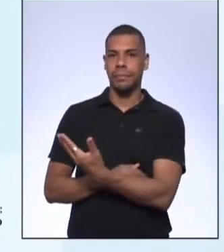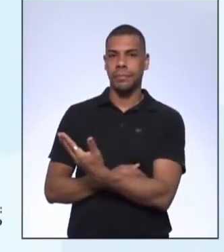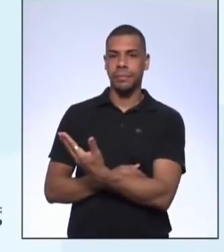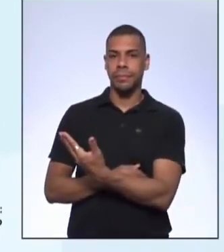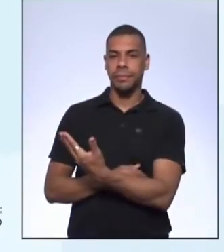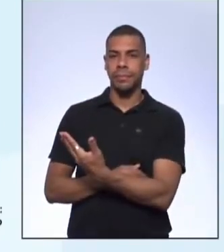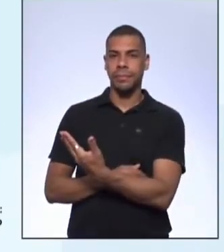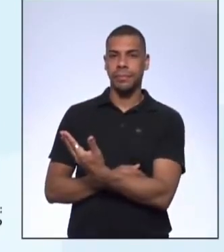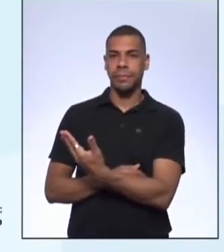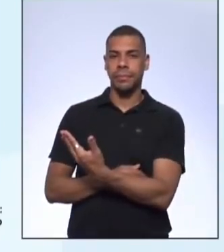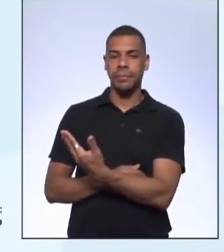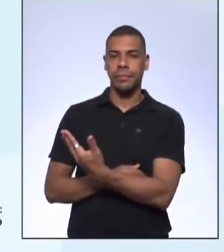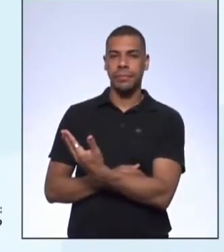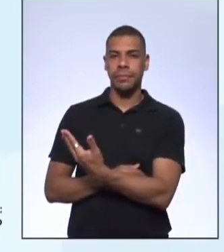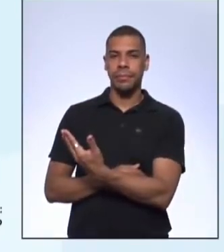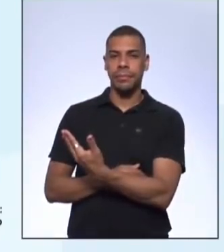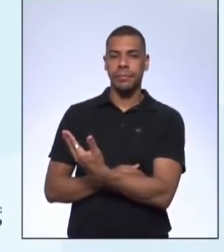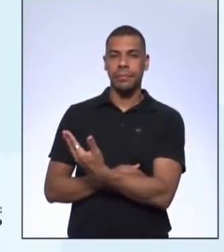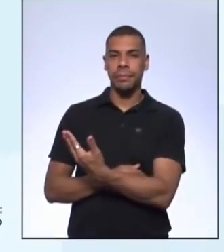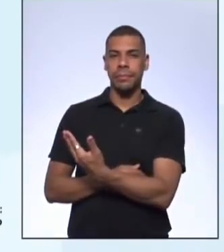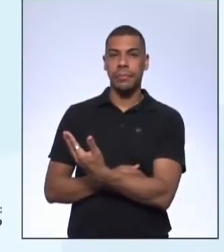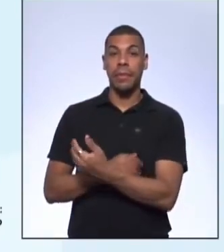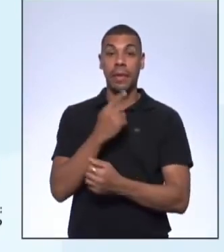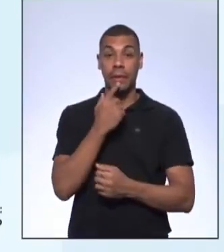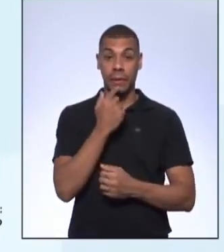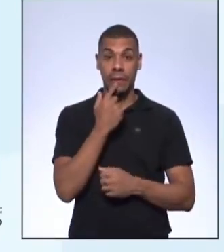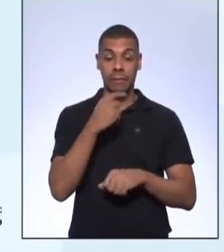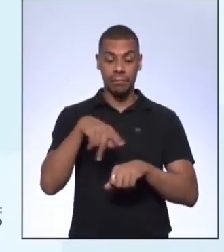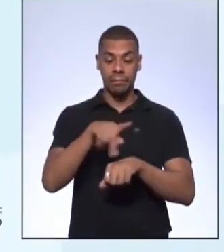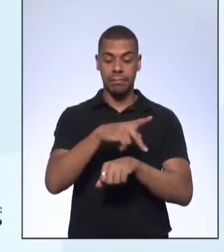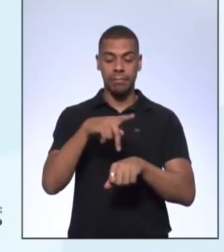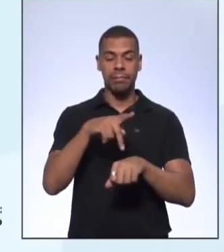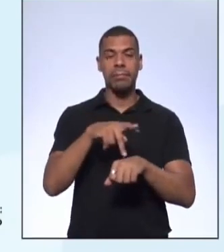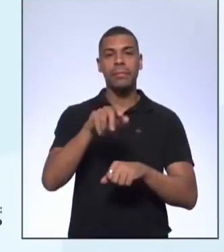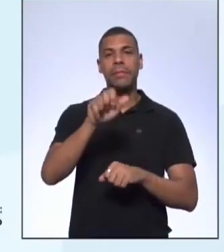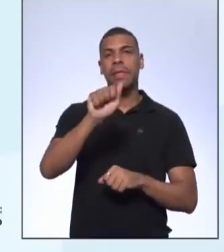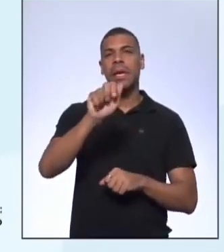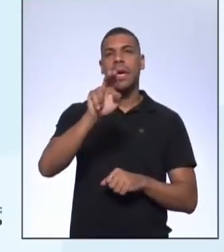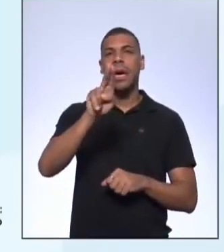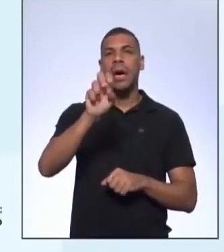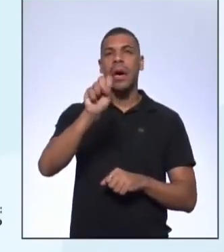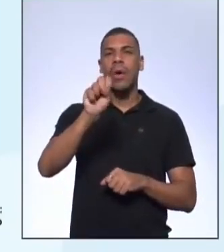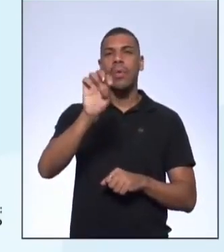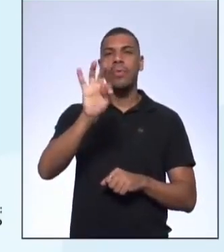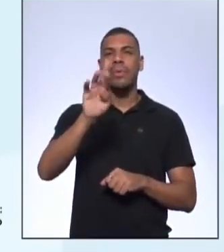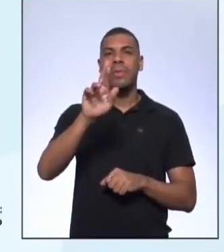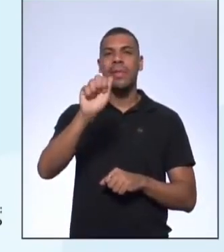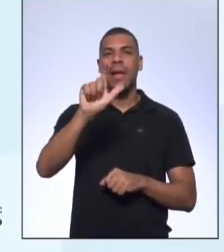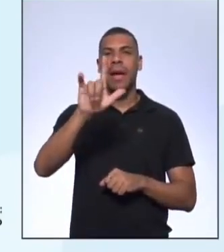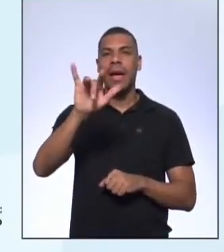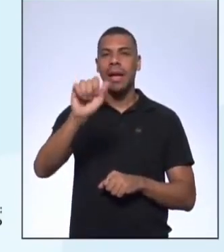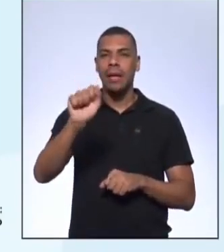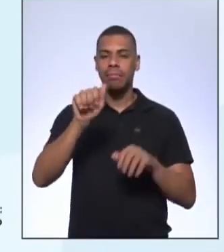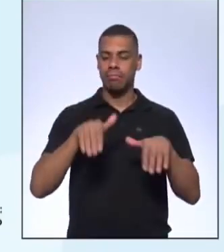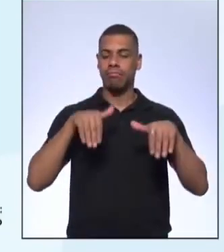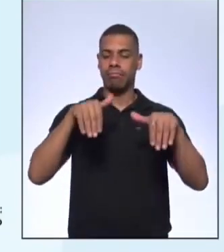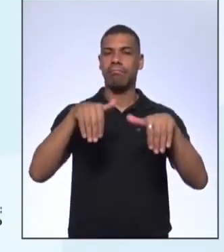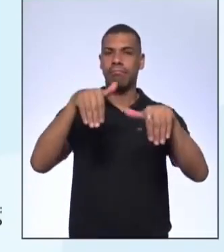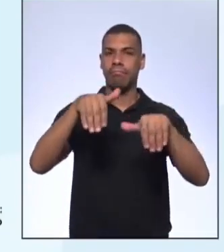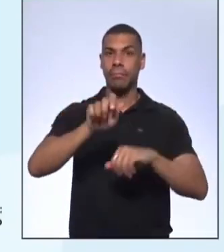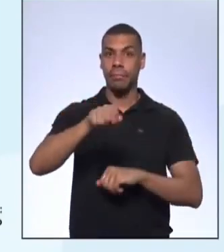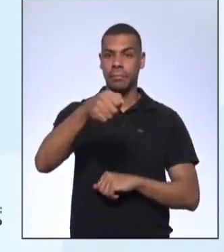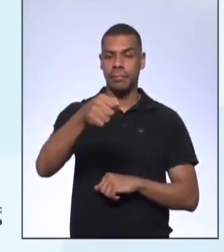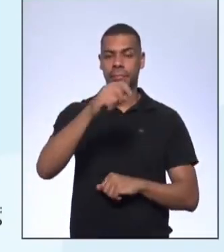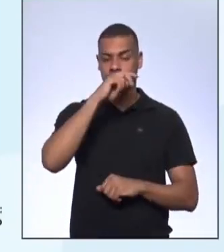próxima imagem, por favor, o próximo mapa. Está aí, então, estamos trabalhando com o continente da